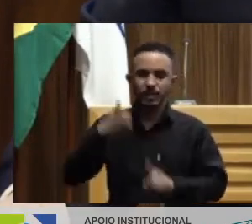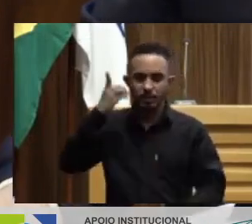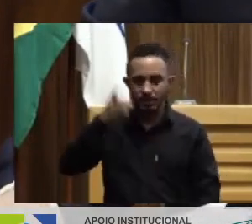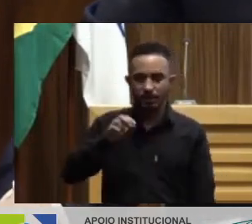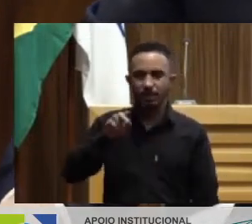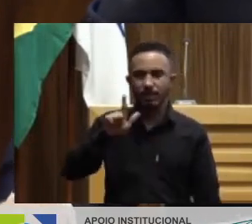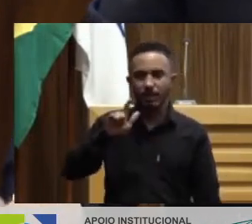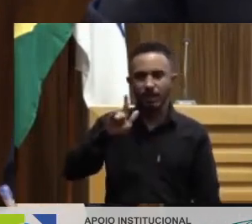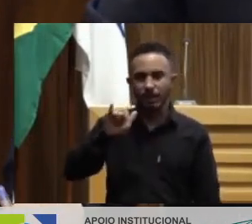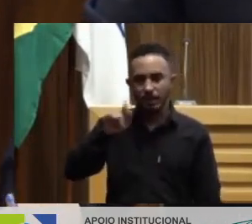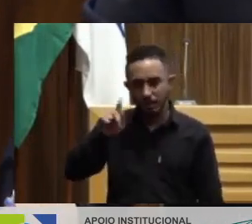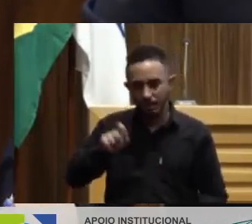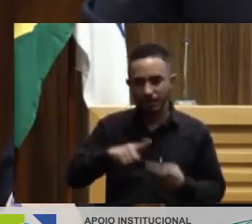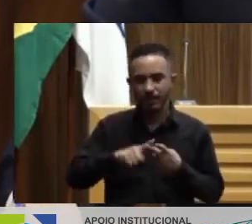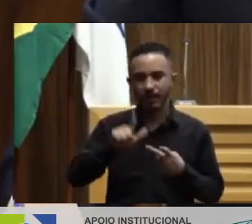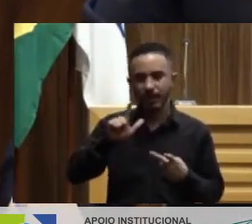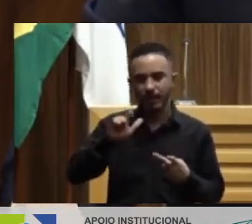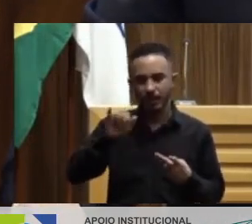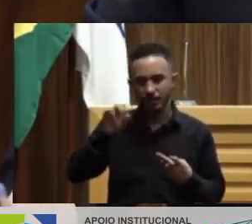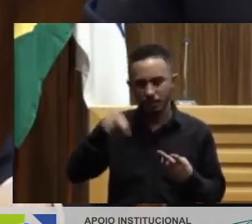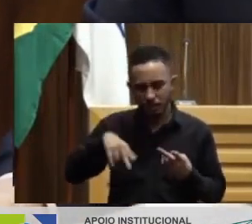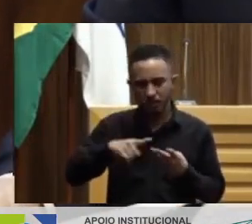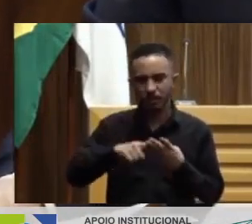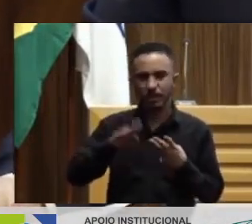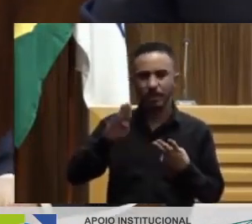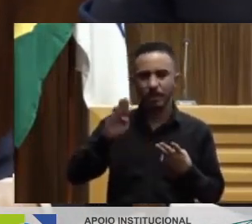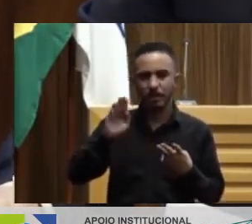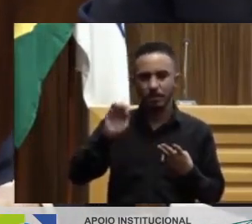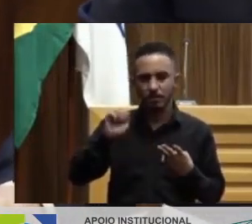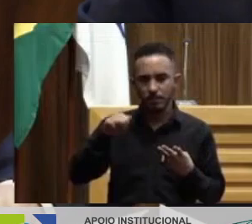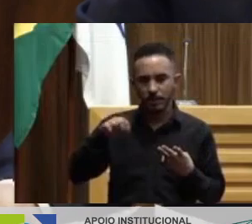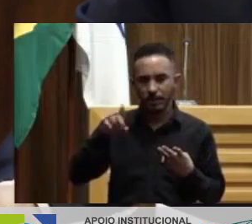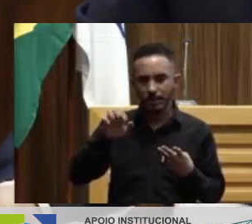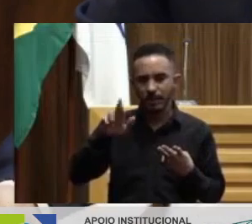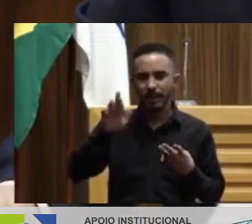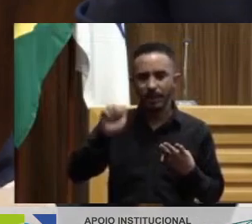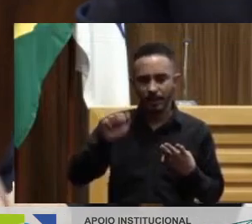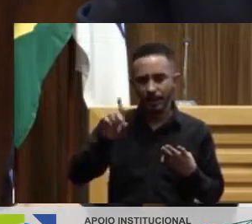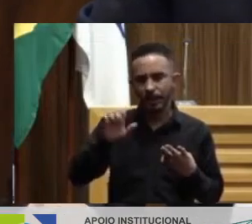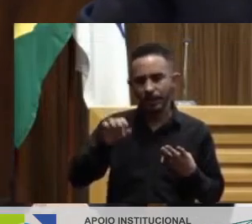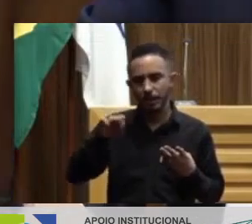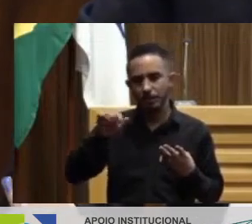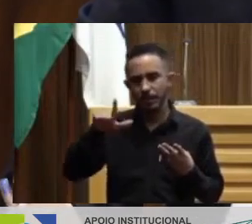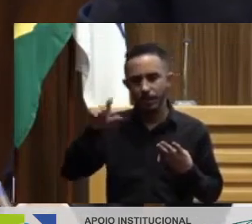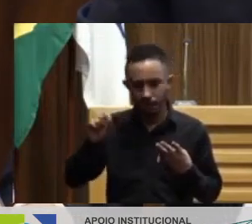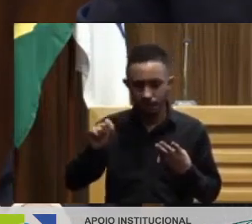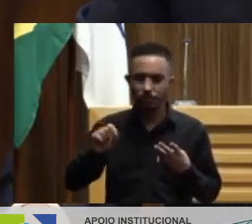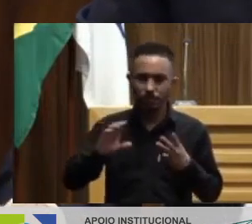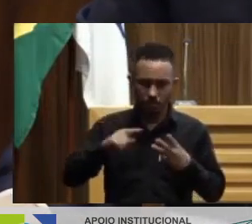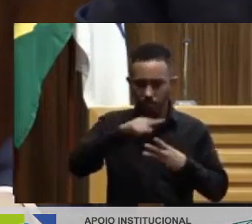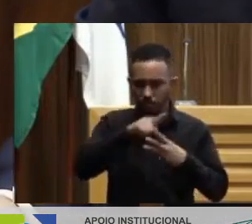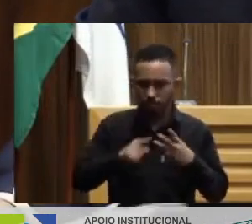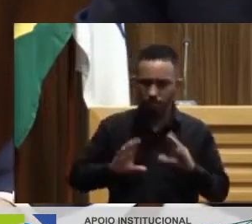Raimon e também deputado Bandeira de Melo. E dizer que para nós da frente é uma grande